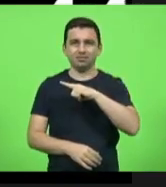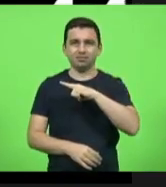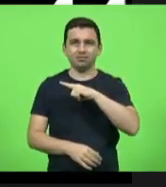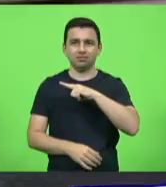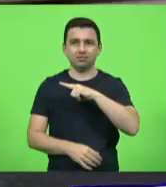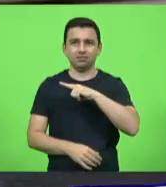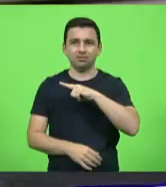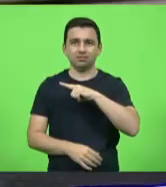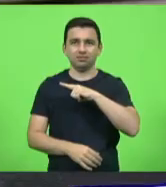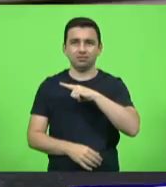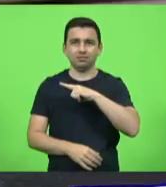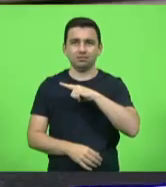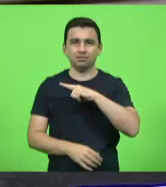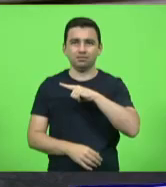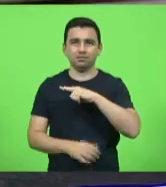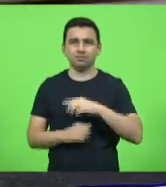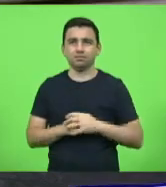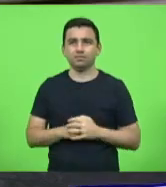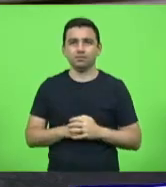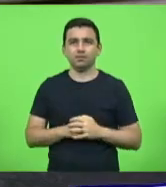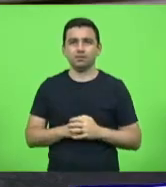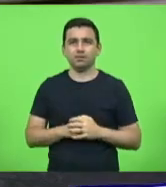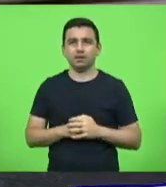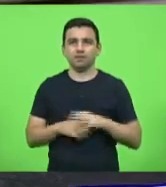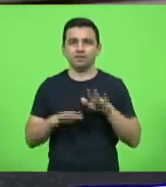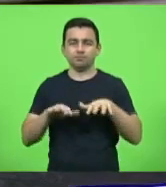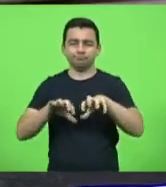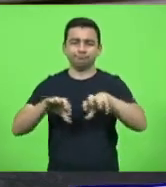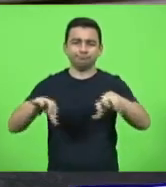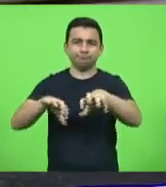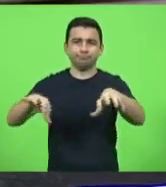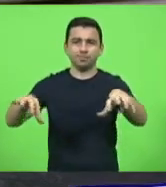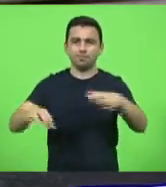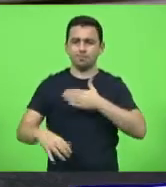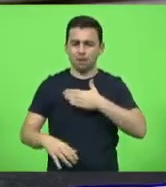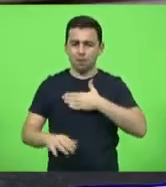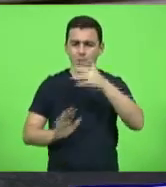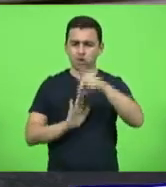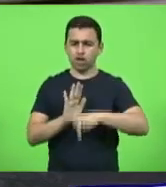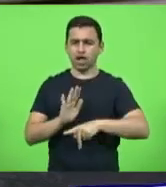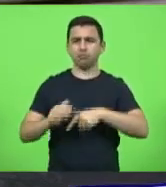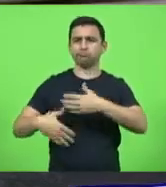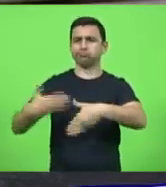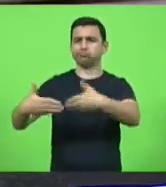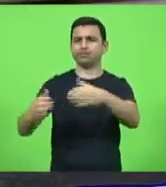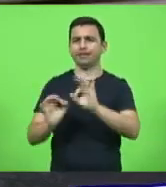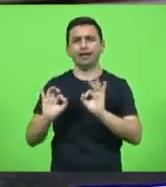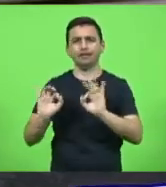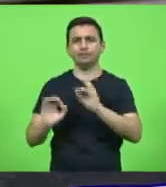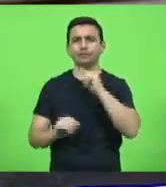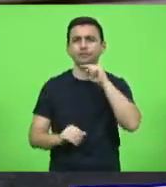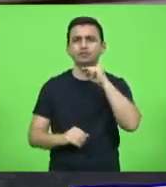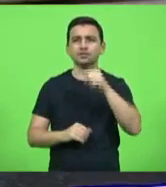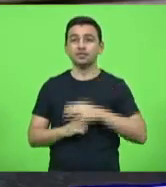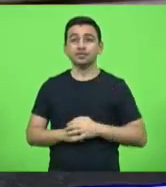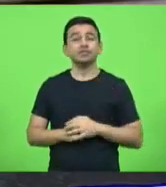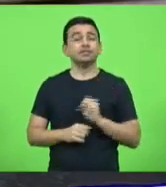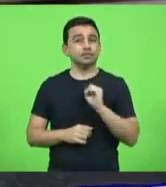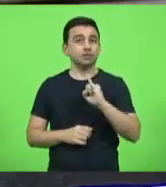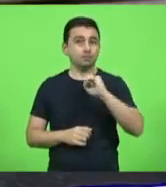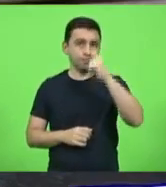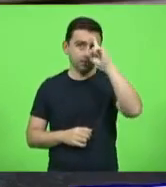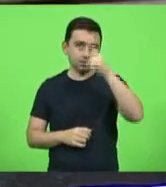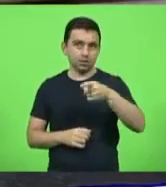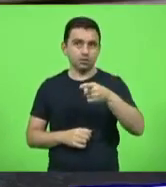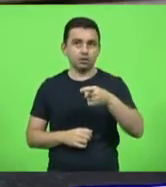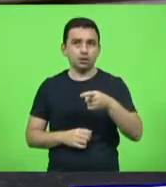principalmente no quesito polarização, né? Meus projetos não andam aqui, eu nem sei onde é que estão. Agora, se eu mandar